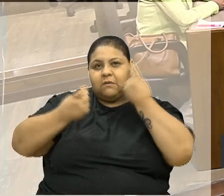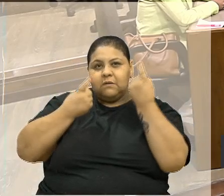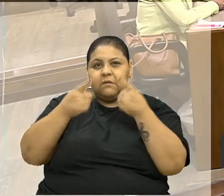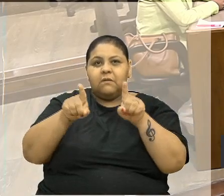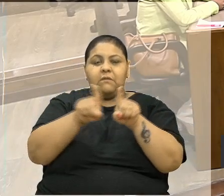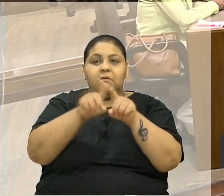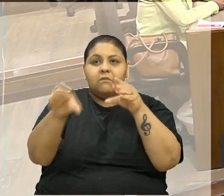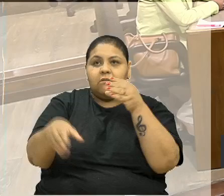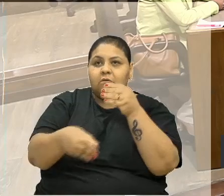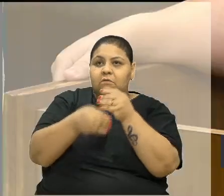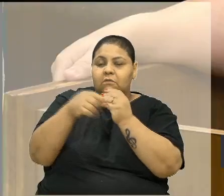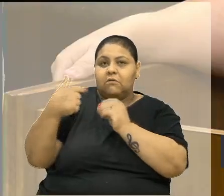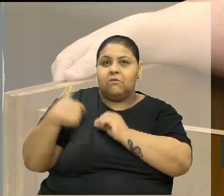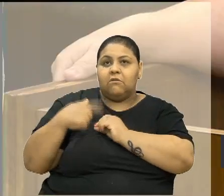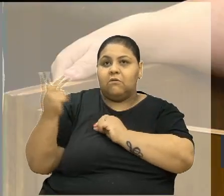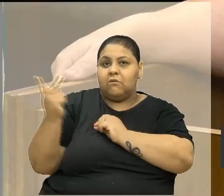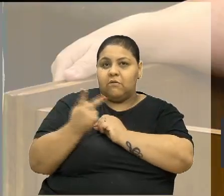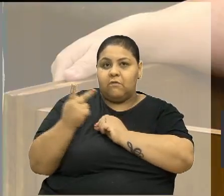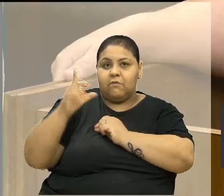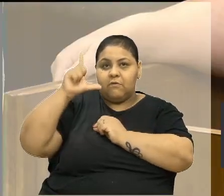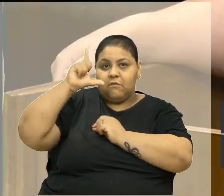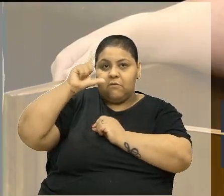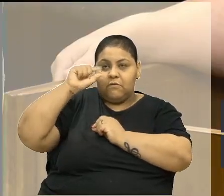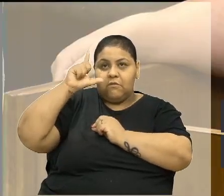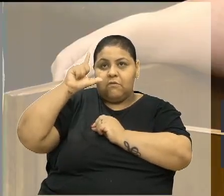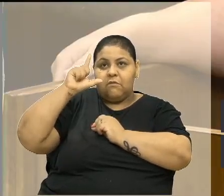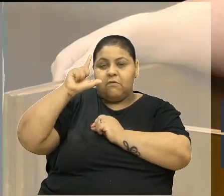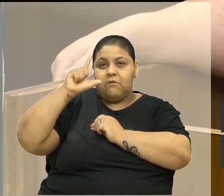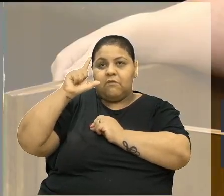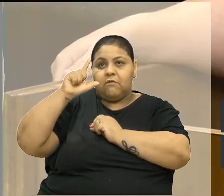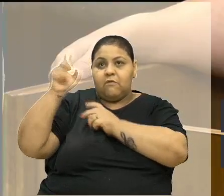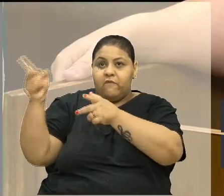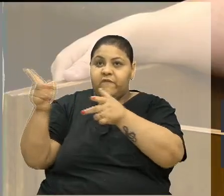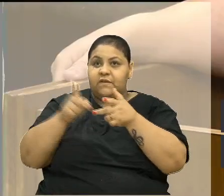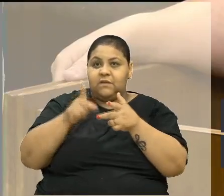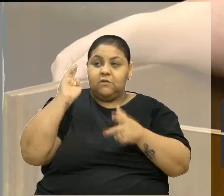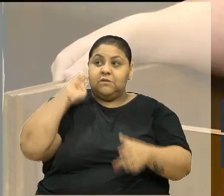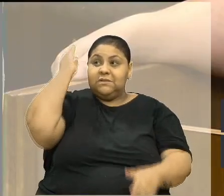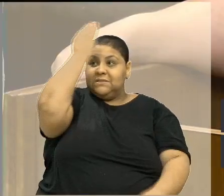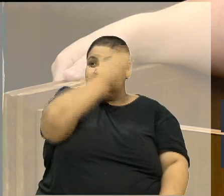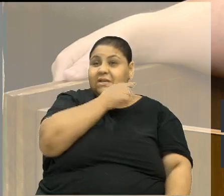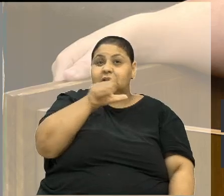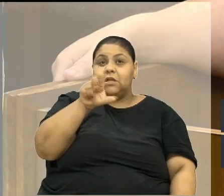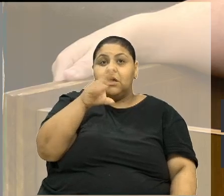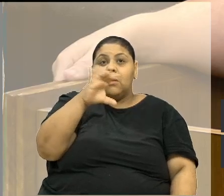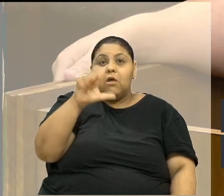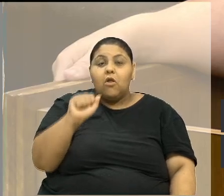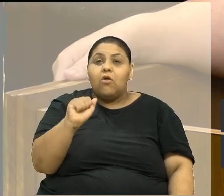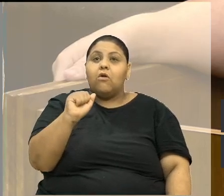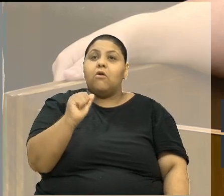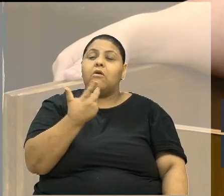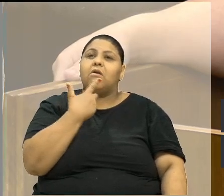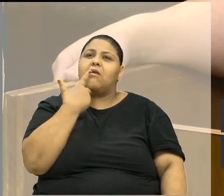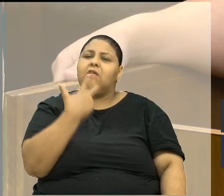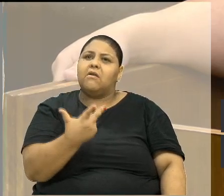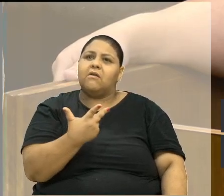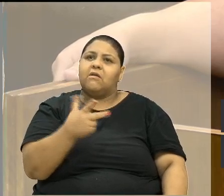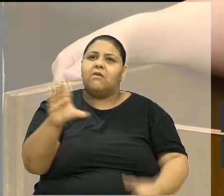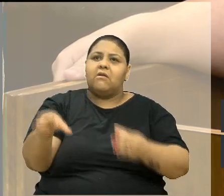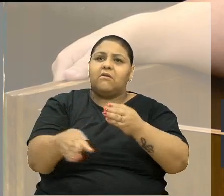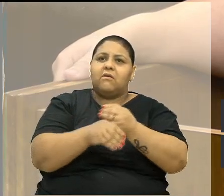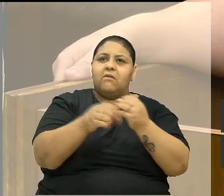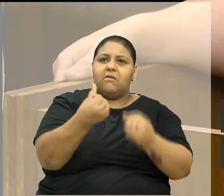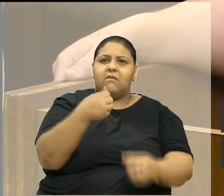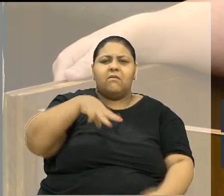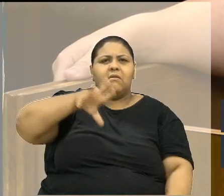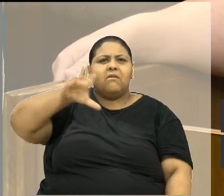das emendas, que eu e o vereador Scalco tivemos em Santa Lúcia, por exemplo, no Piauí, e as pessoas falaram numa emenda de 6 milhões de reais, que até